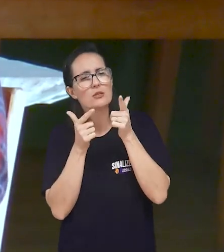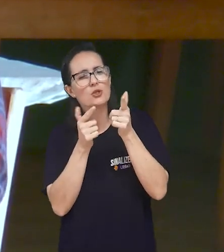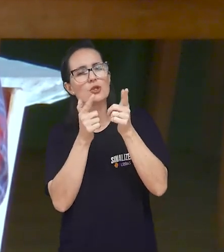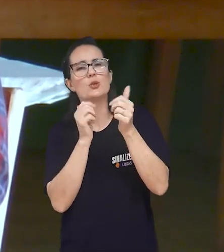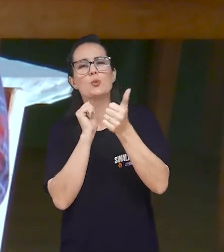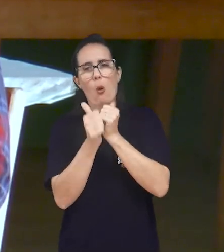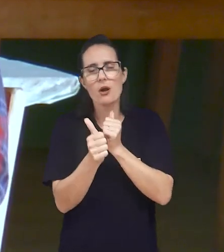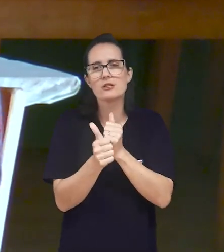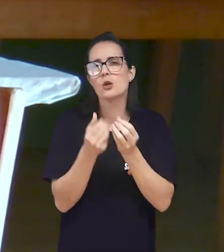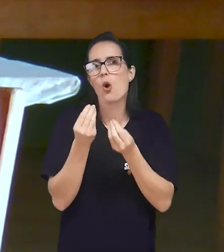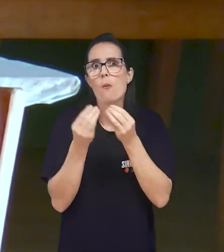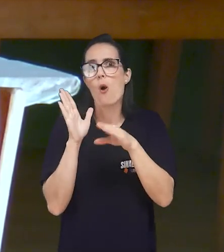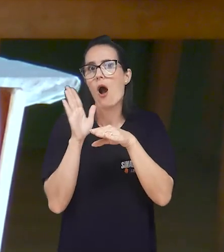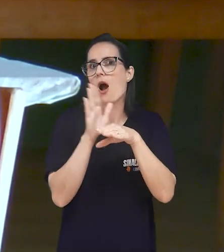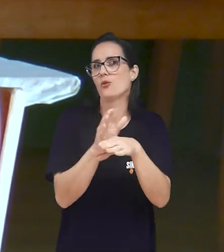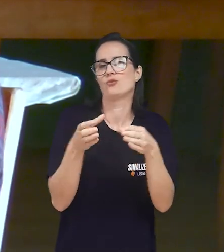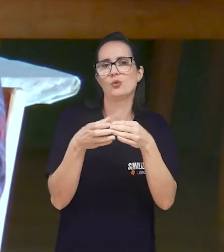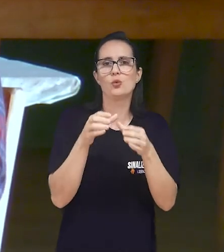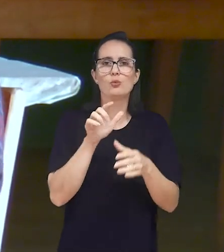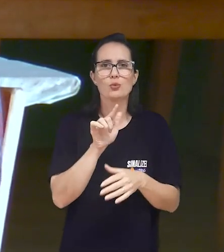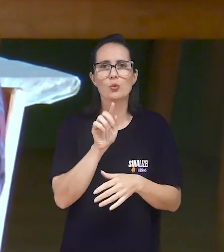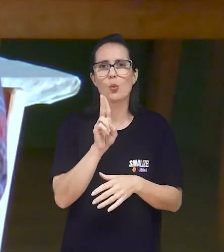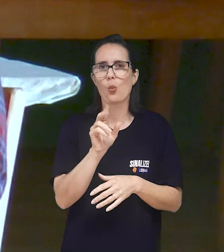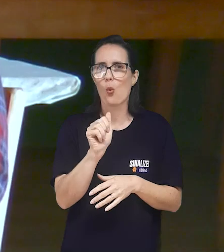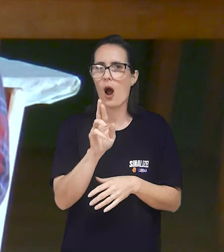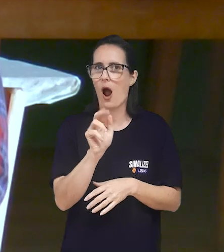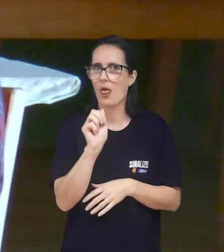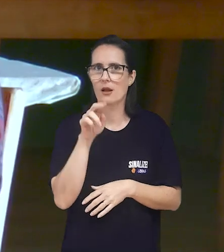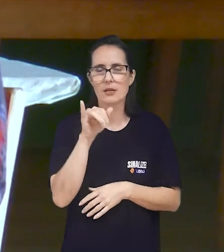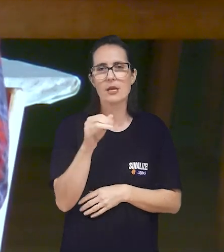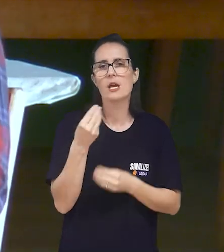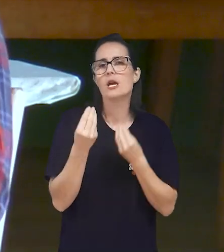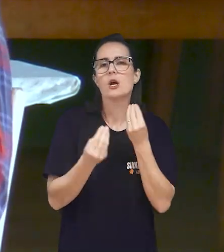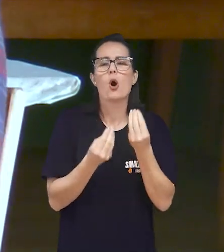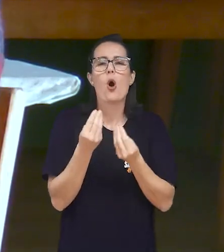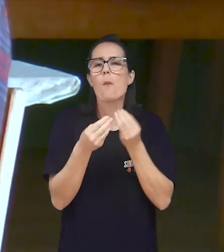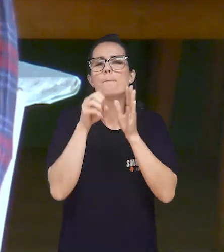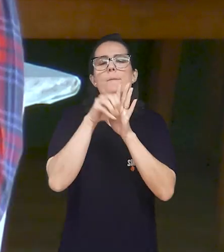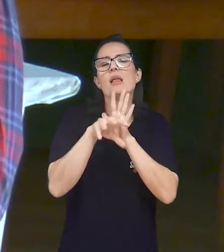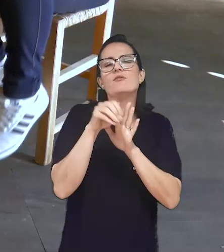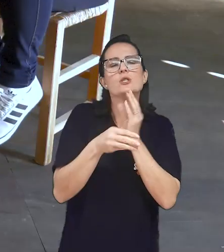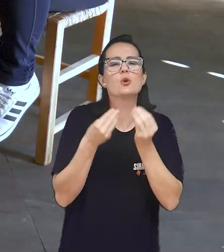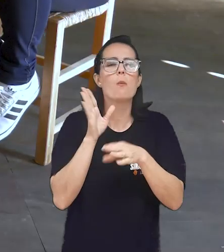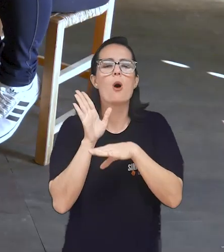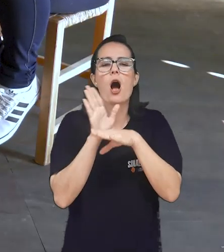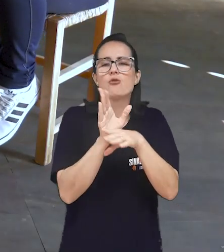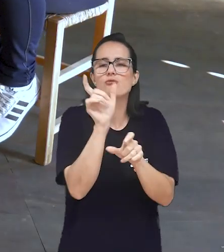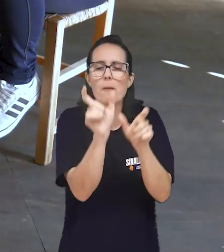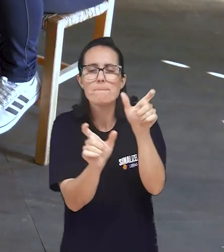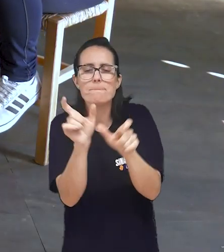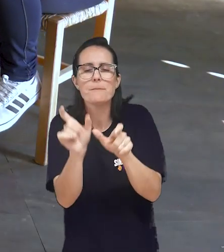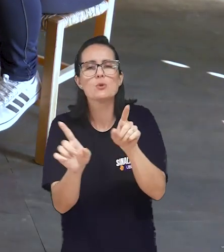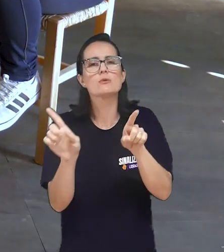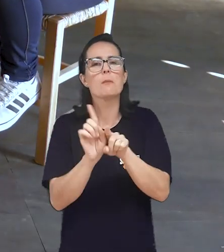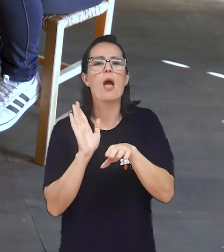da sociedade guarani e quais são os benefícios dessas atividades para os membros e para a comunidade em geral?